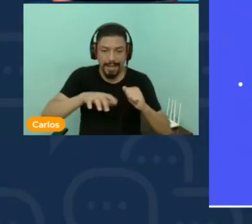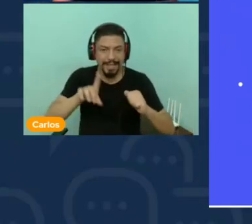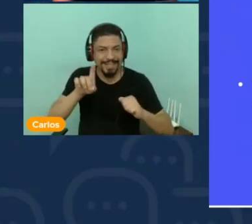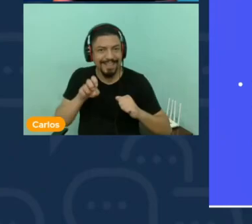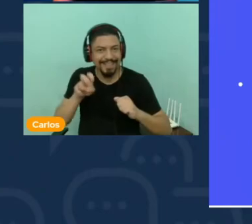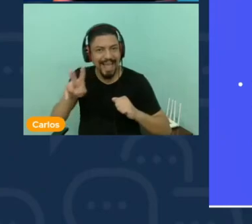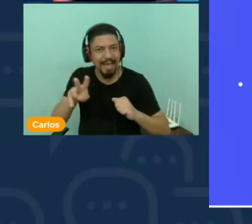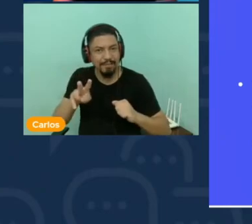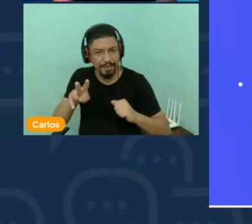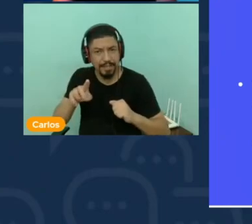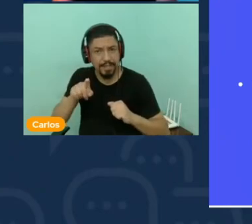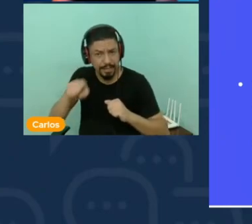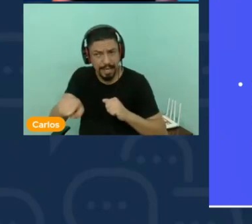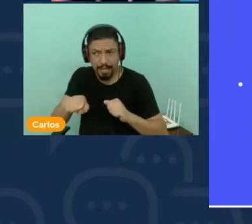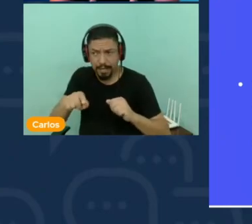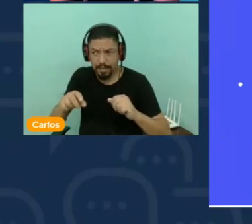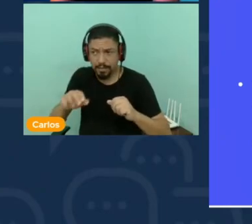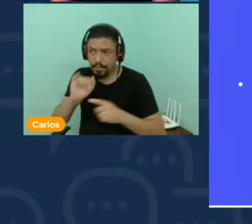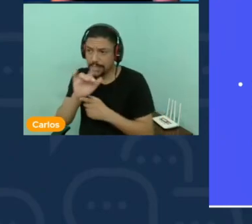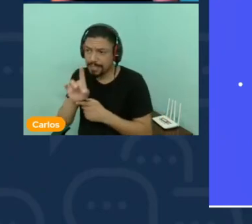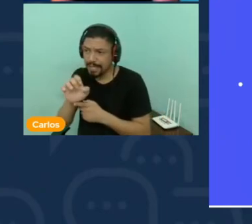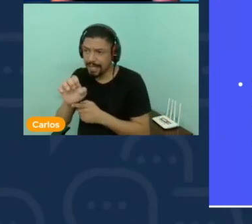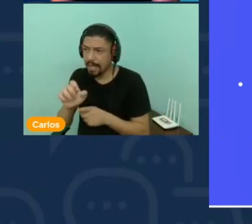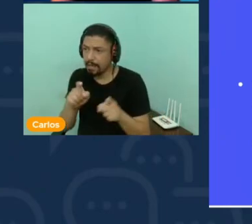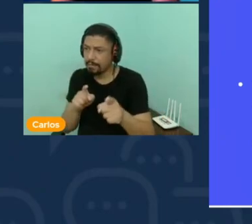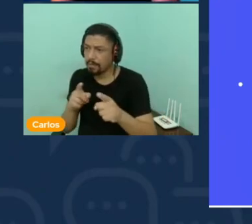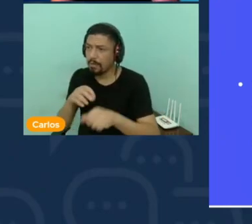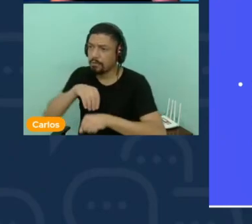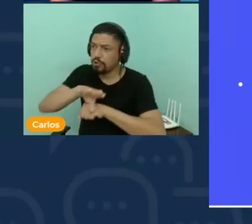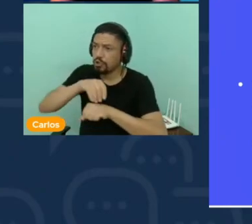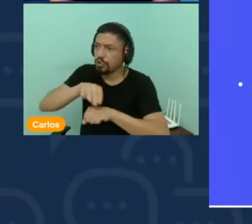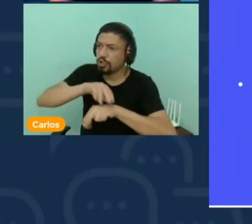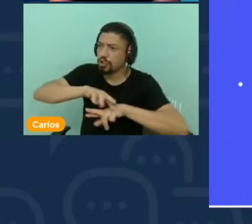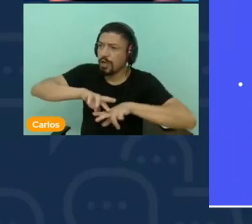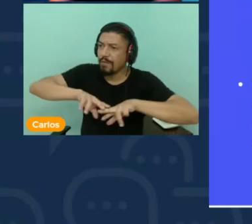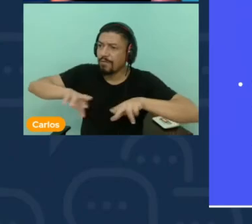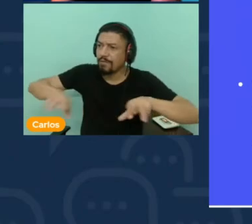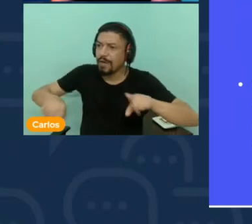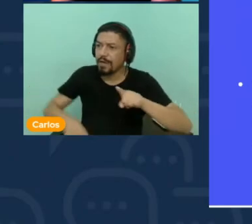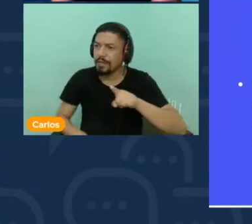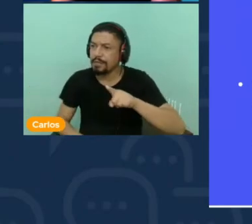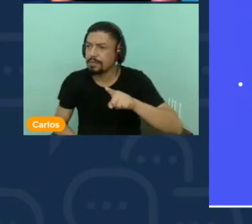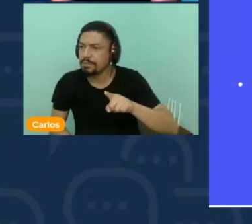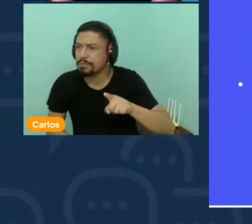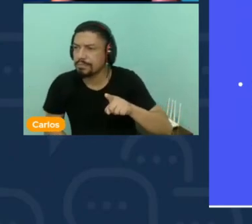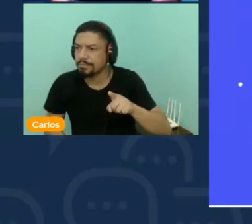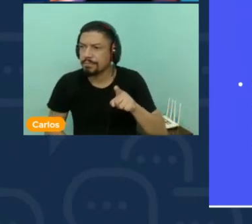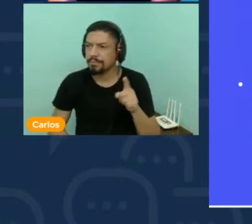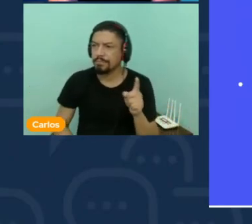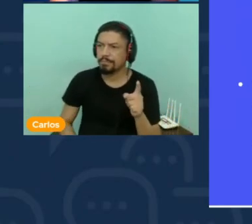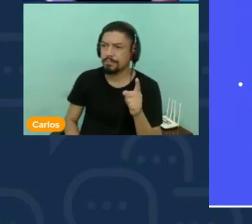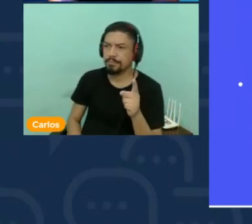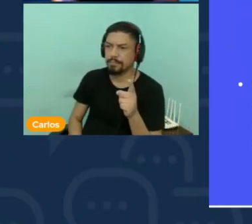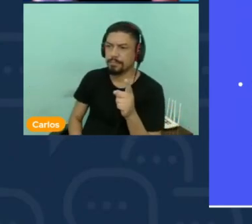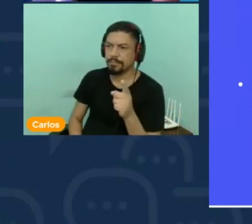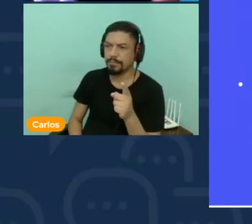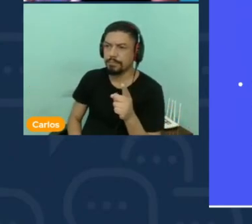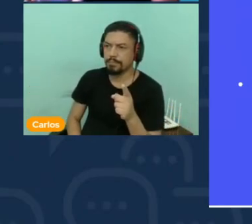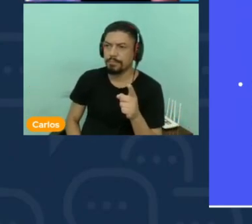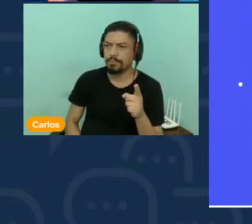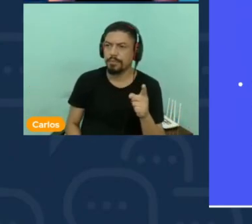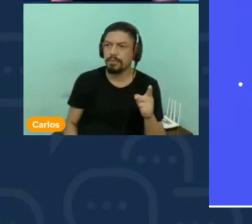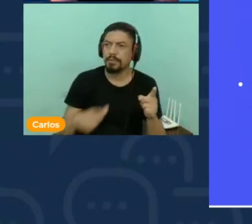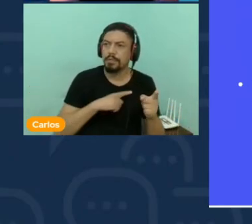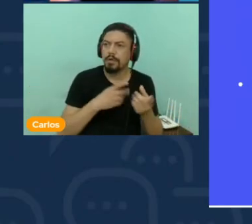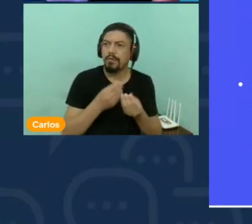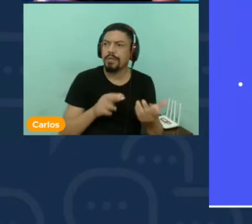meu IDE. Fornecendo recomendações de código, eu posso pedir para ele gerar pedaços de código